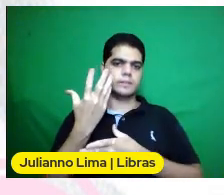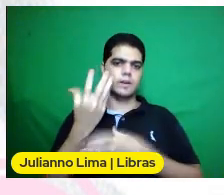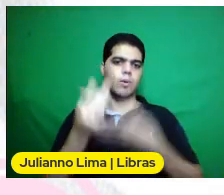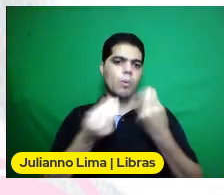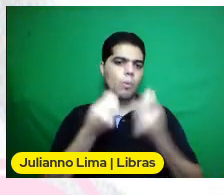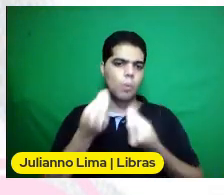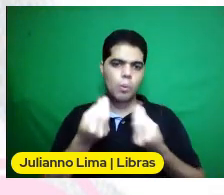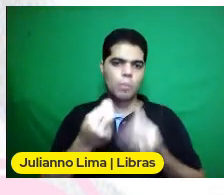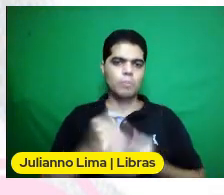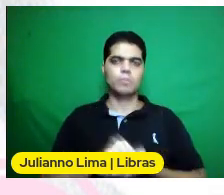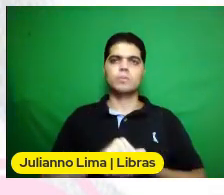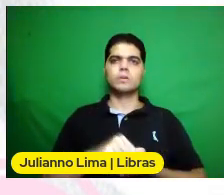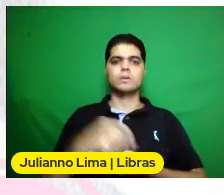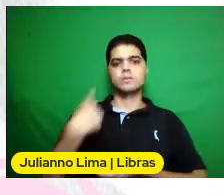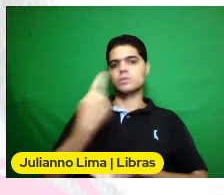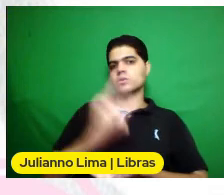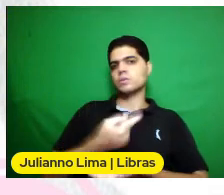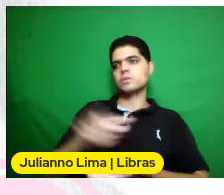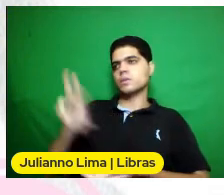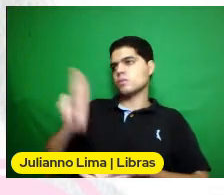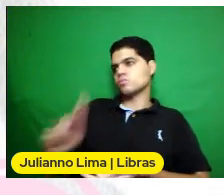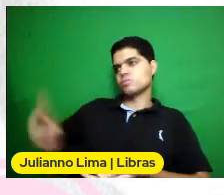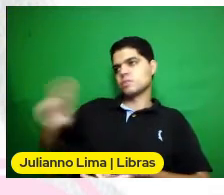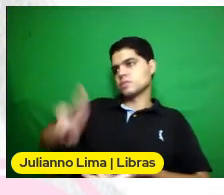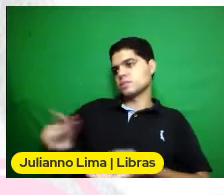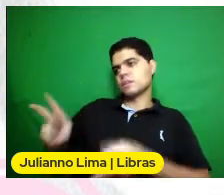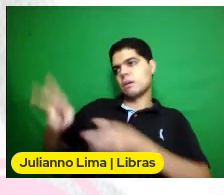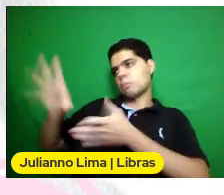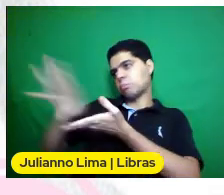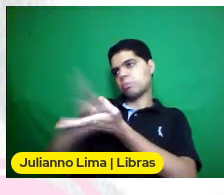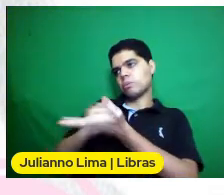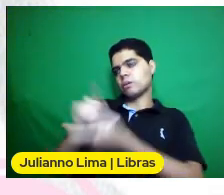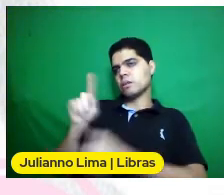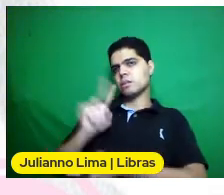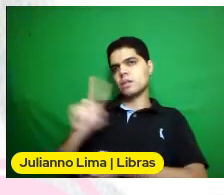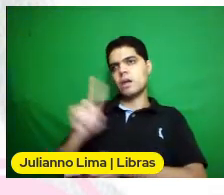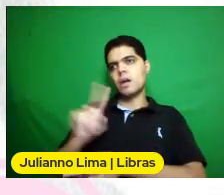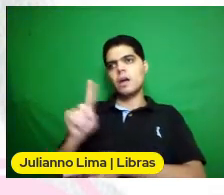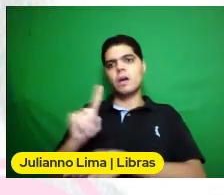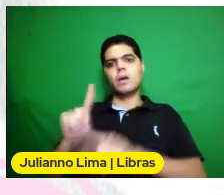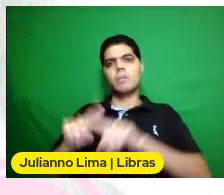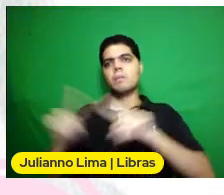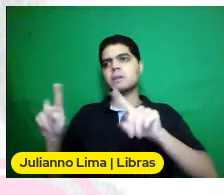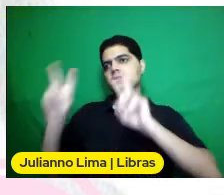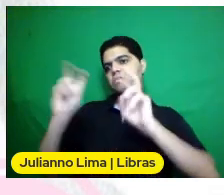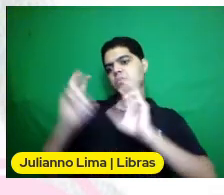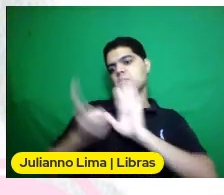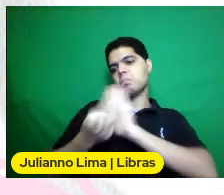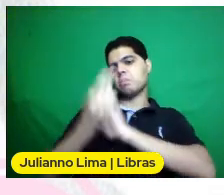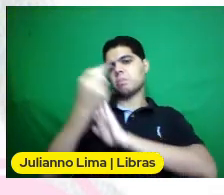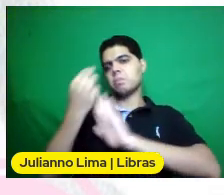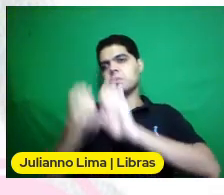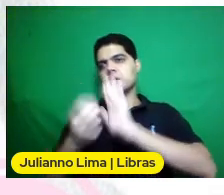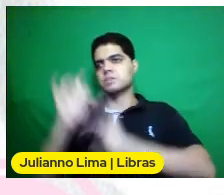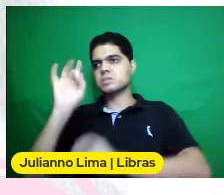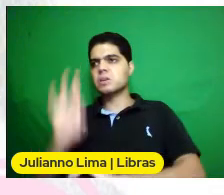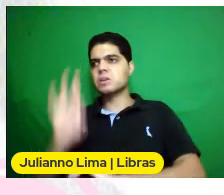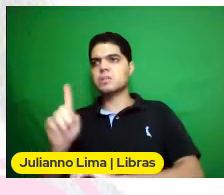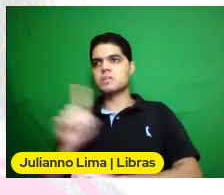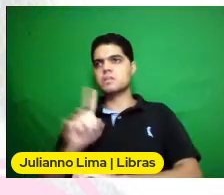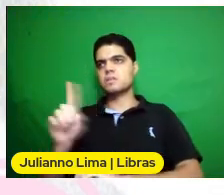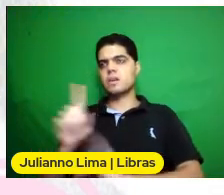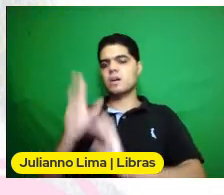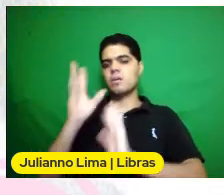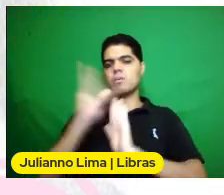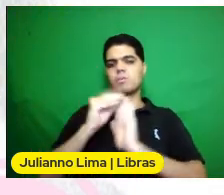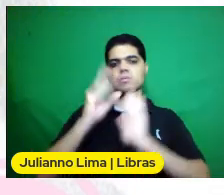não quer utilizar a animação somente como uma ilustração, só para trabalhar o